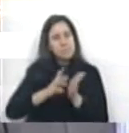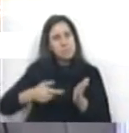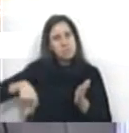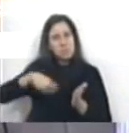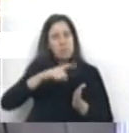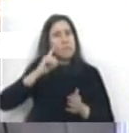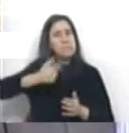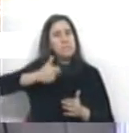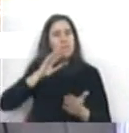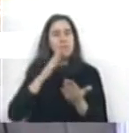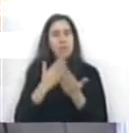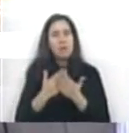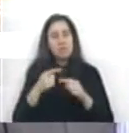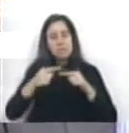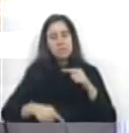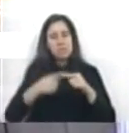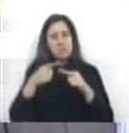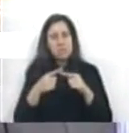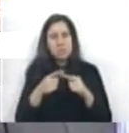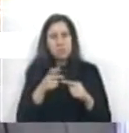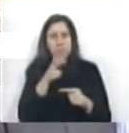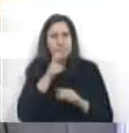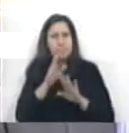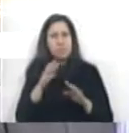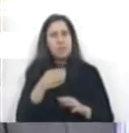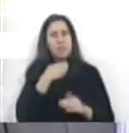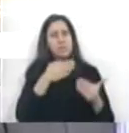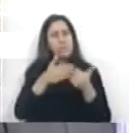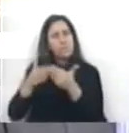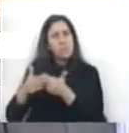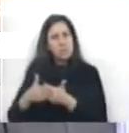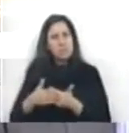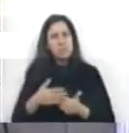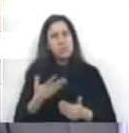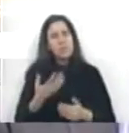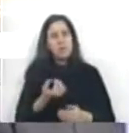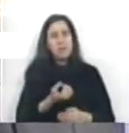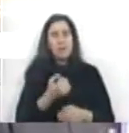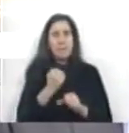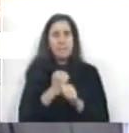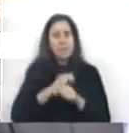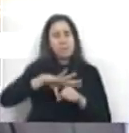primeiro passo para quebrar o ciclo infernal das falências e da distribuição do emprego.